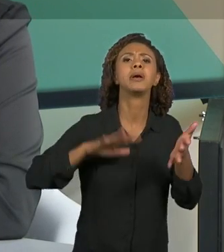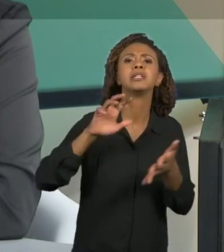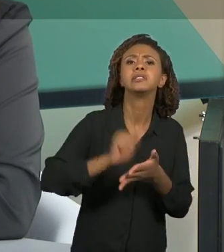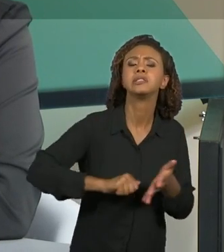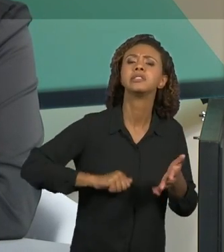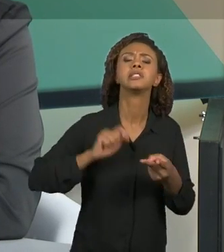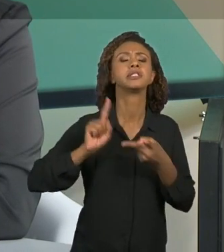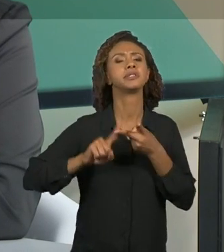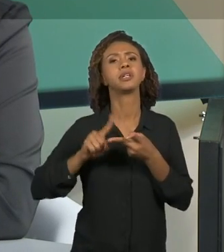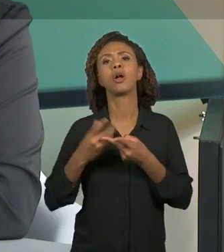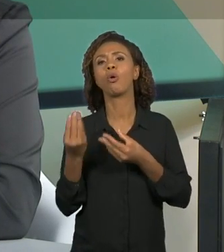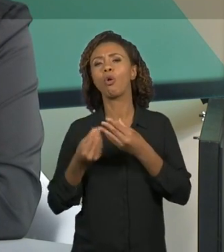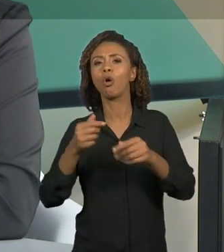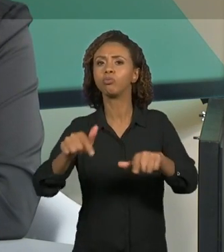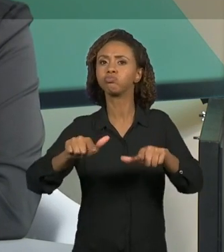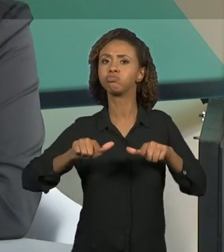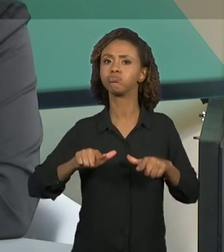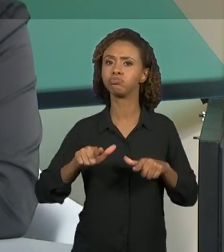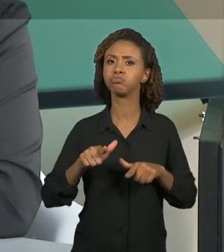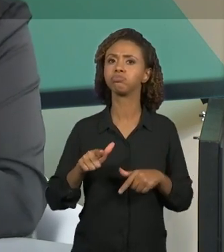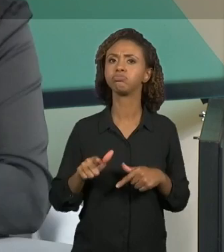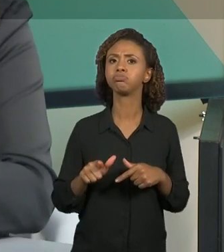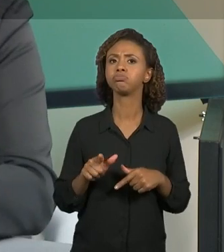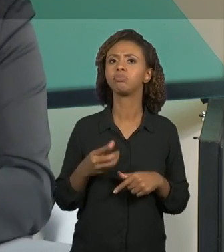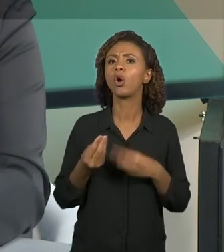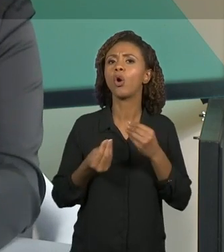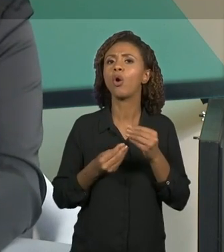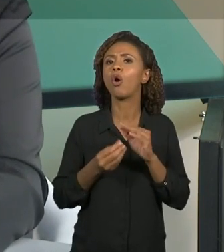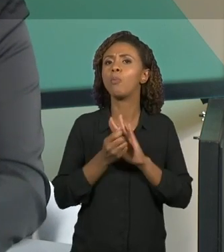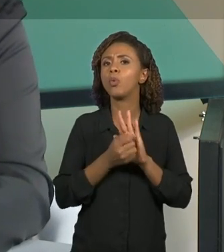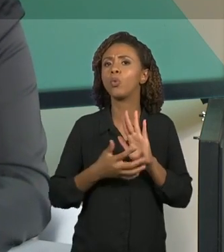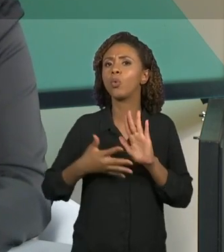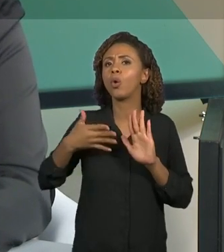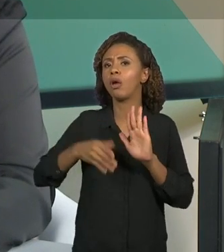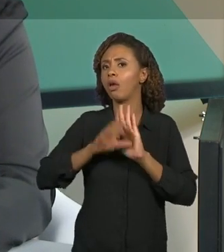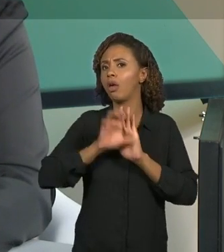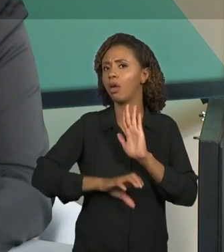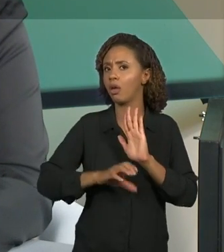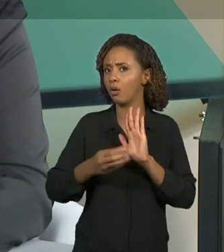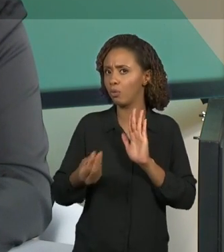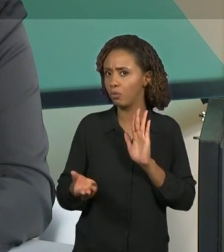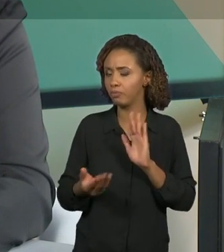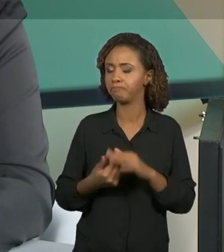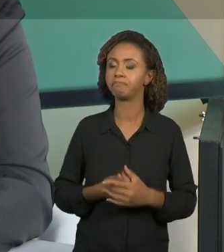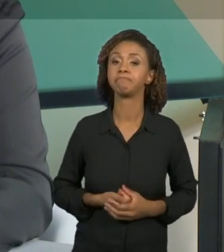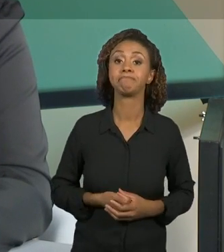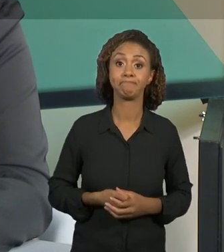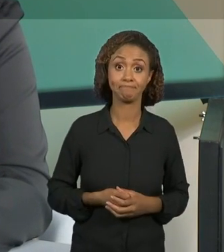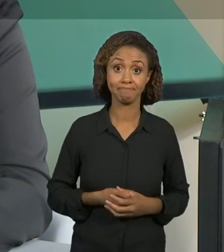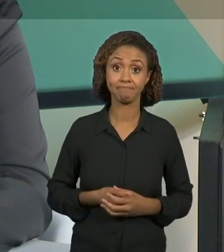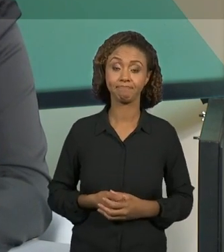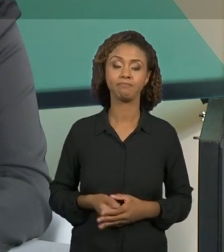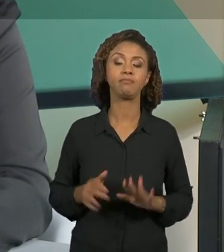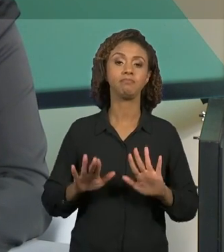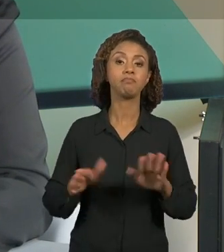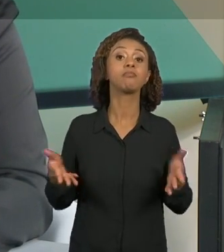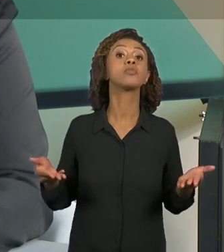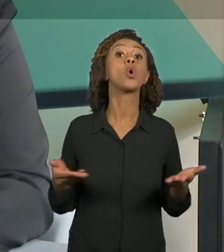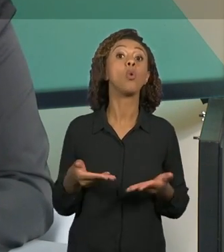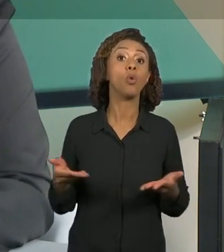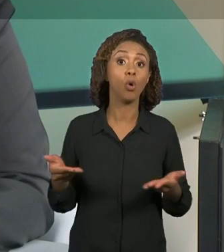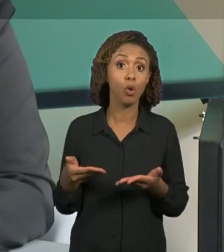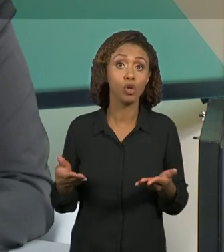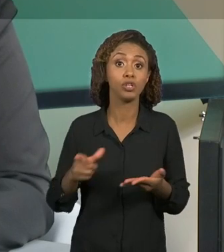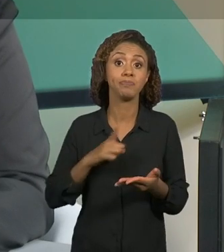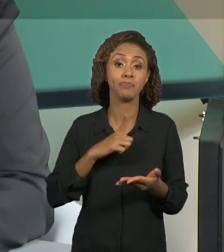certificação e apenas para fins de atualização do currículo na sentença o seguinte né você tem hoje três